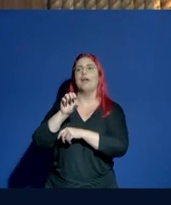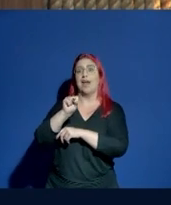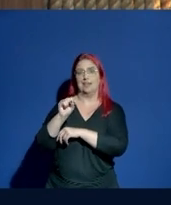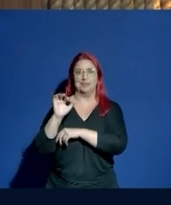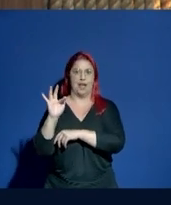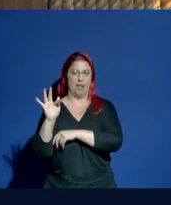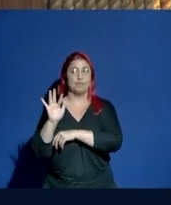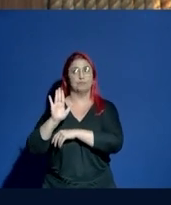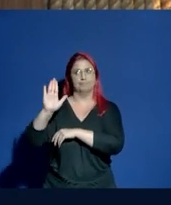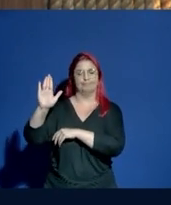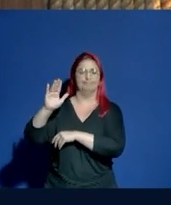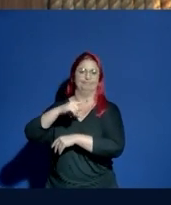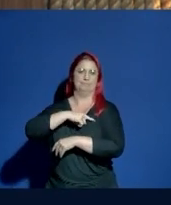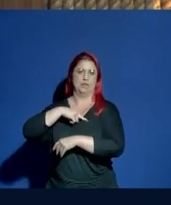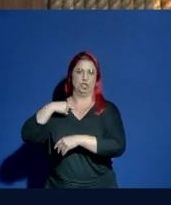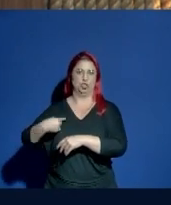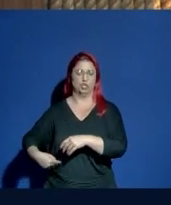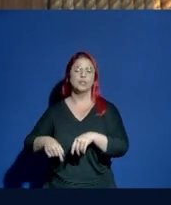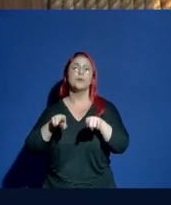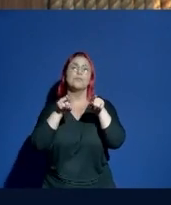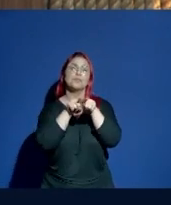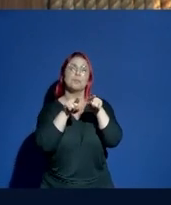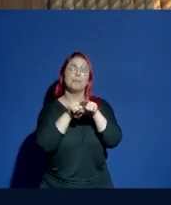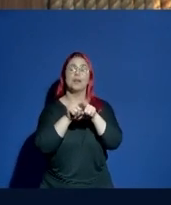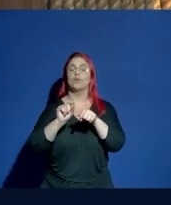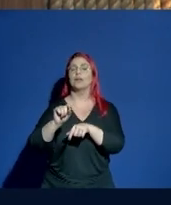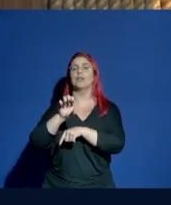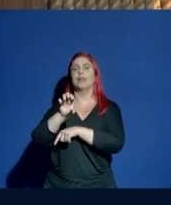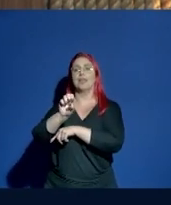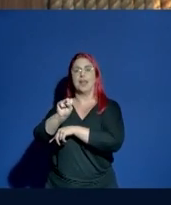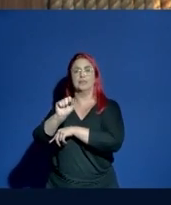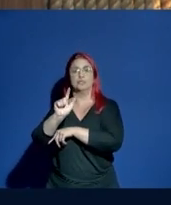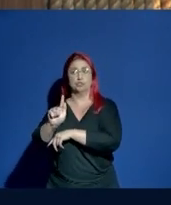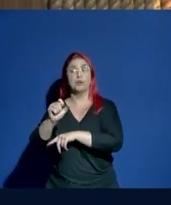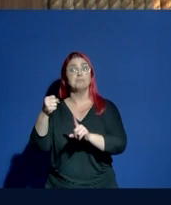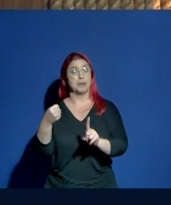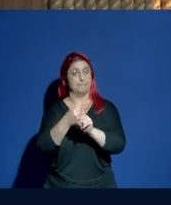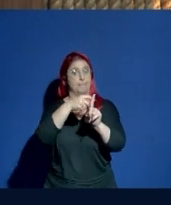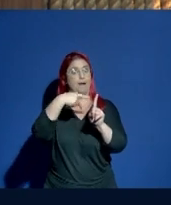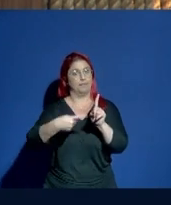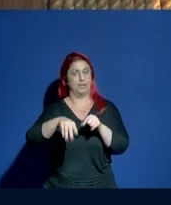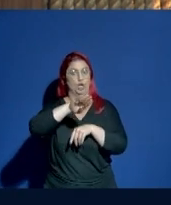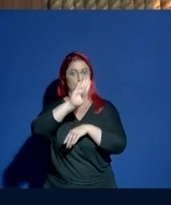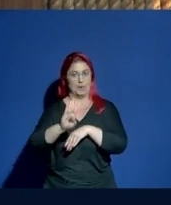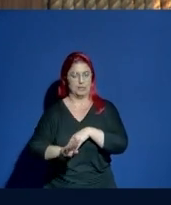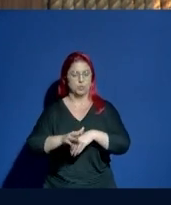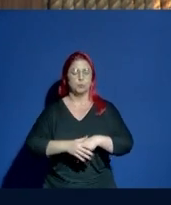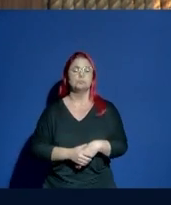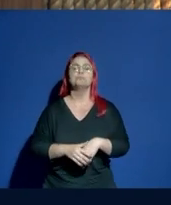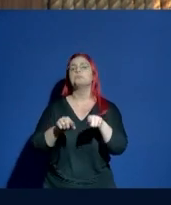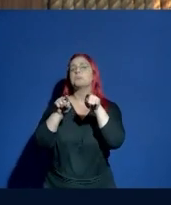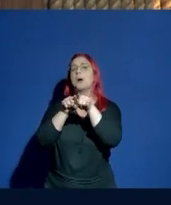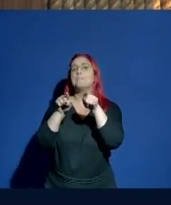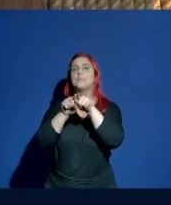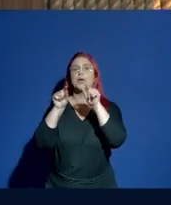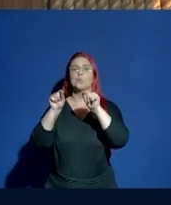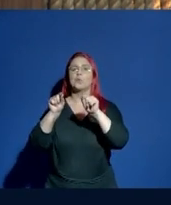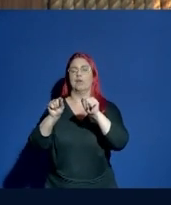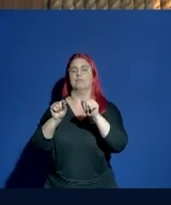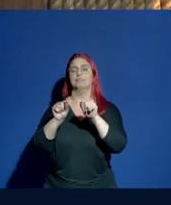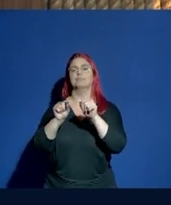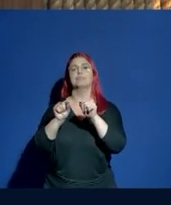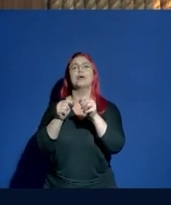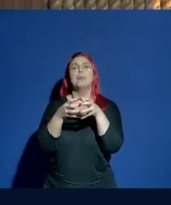China. Questões ESG, que impactam muito a indústria aqui no Brasil. Né? O crescimento do